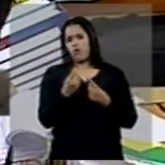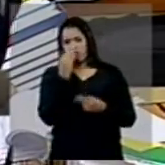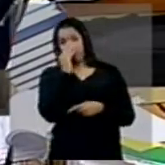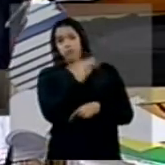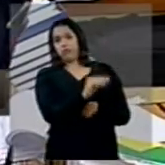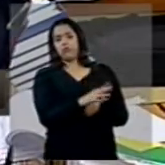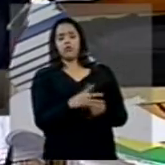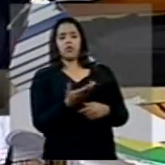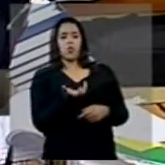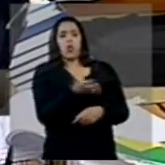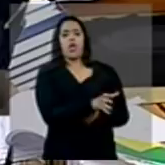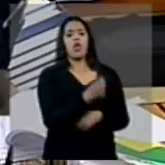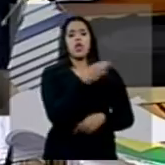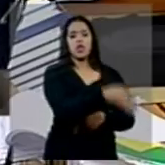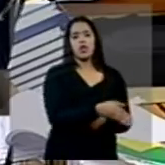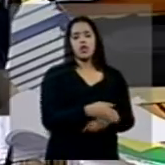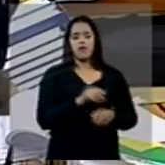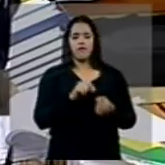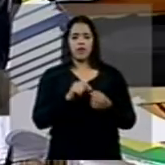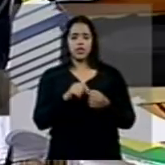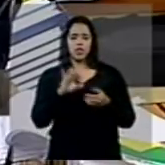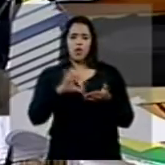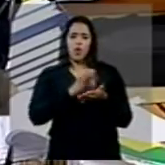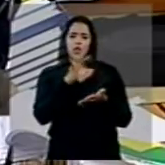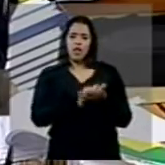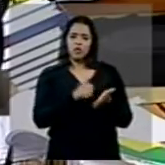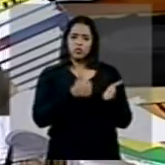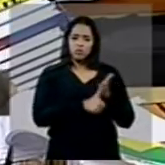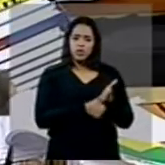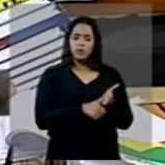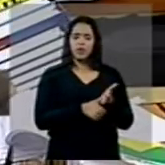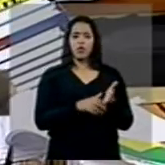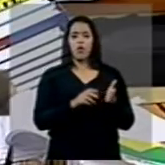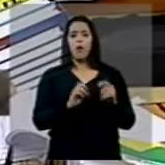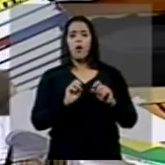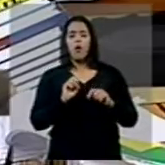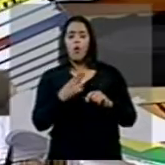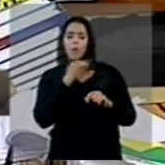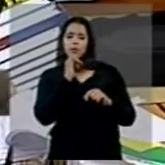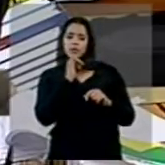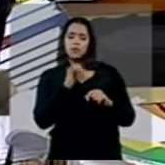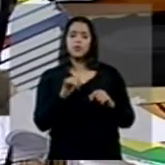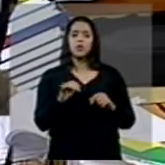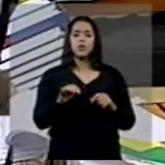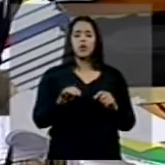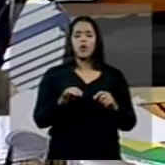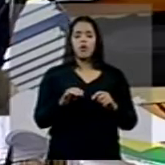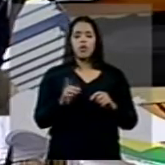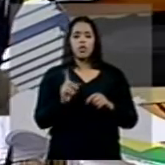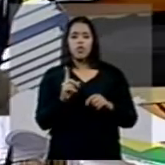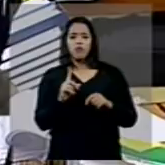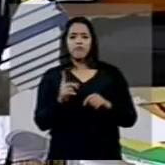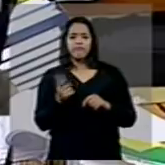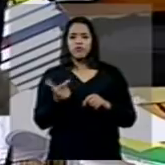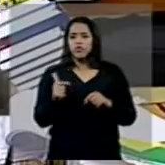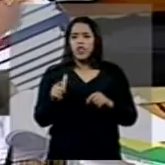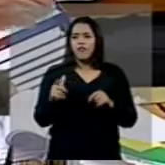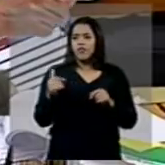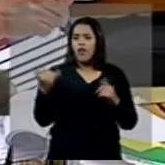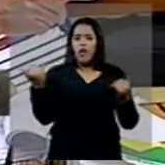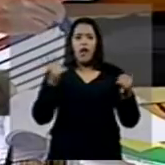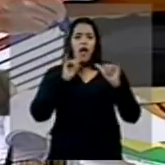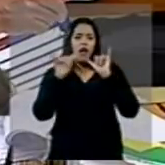conta a justiça eleitoral, né? Não por resistência à providência, não foram alertados quanto